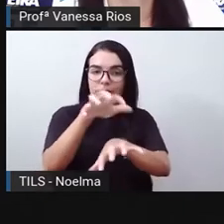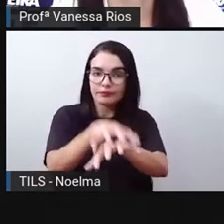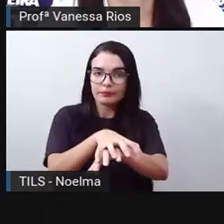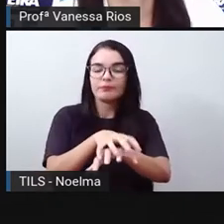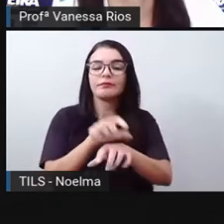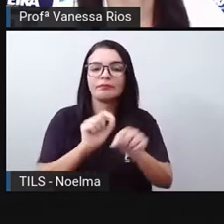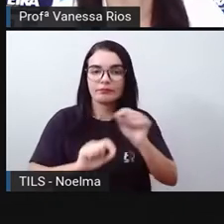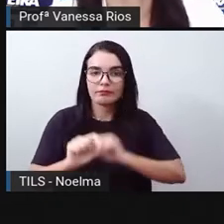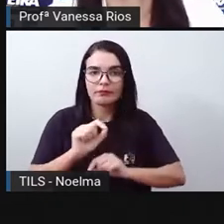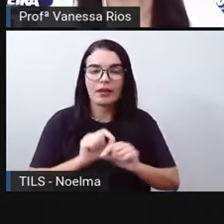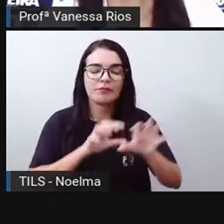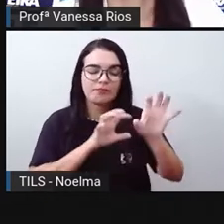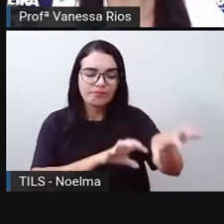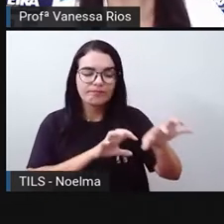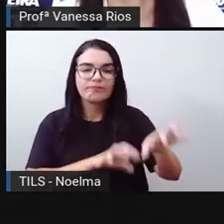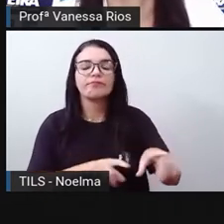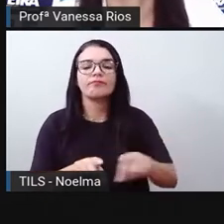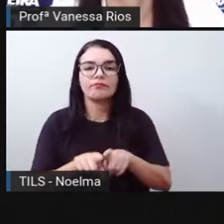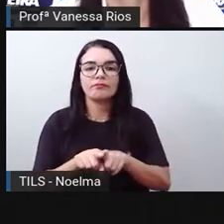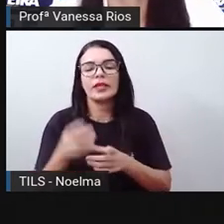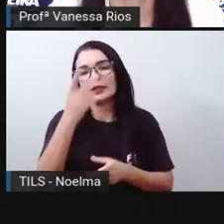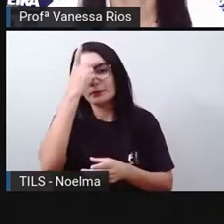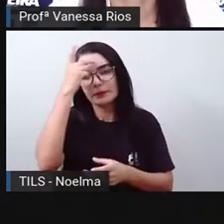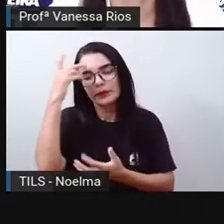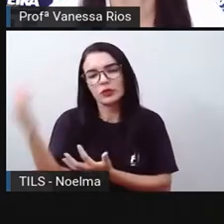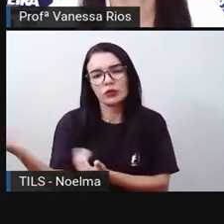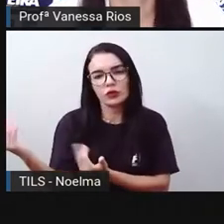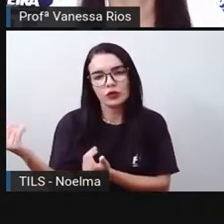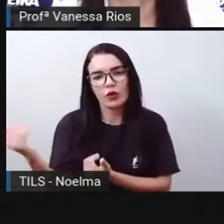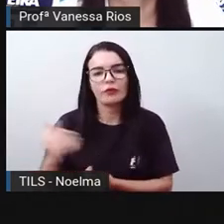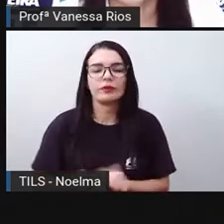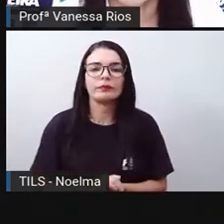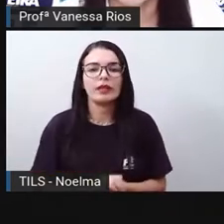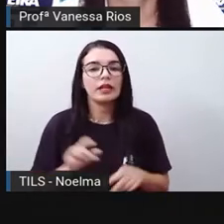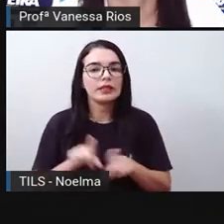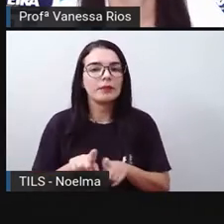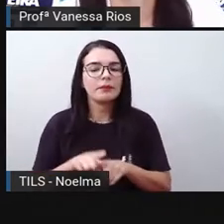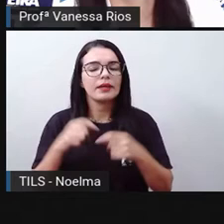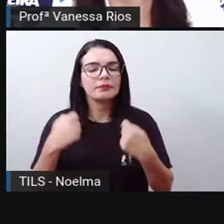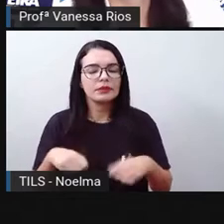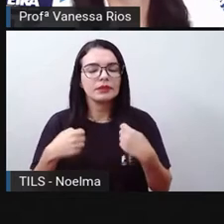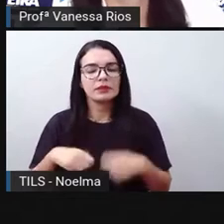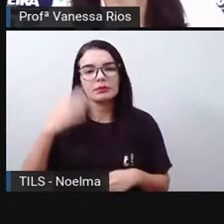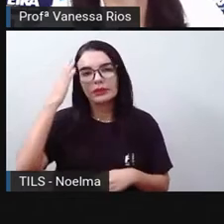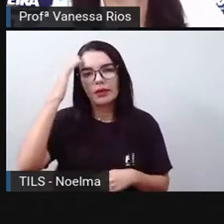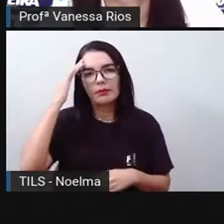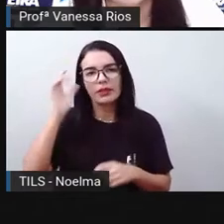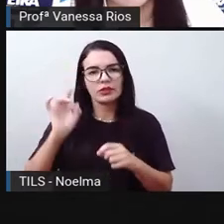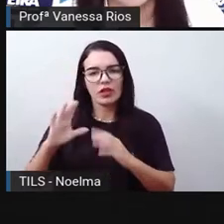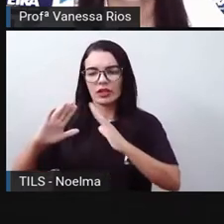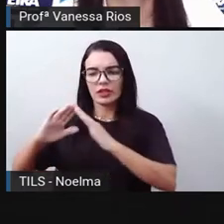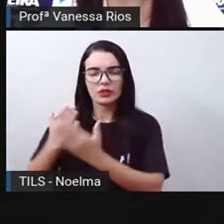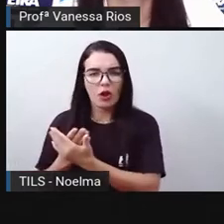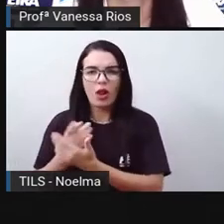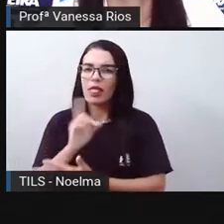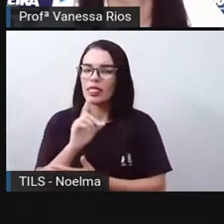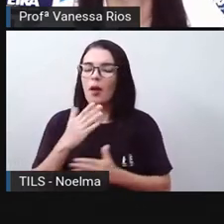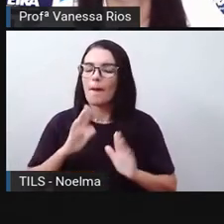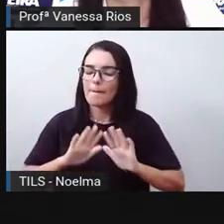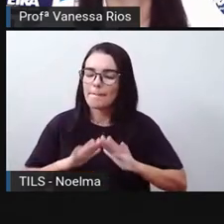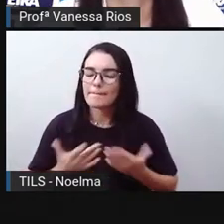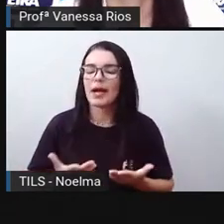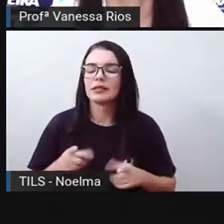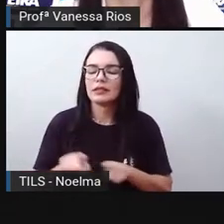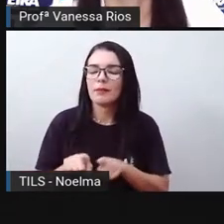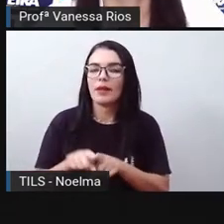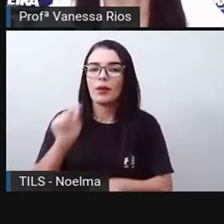é necessidade de sabermos, não só por conteúdo da escola, mas por conteúdo de vida, né? Daquilo que a gente